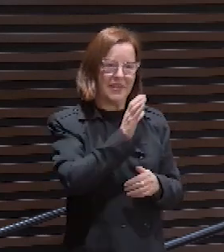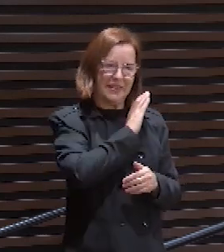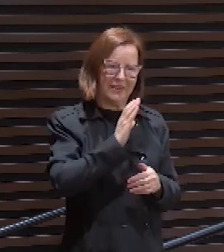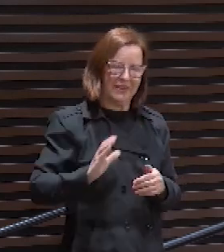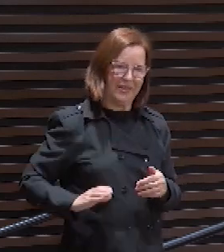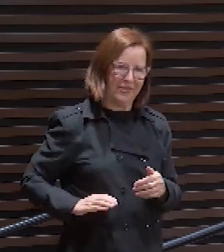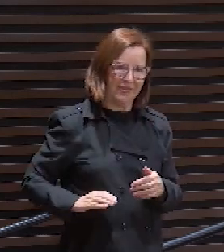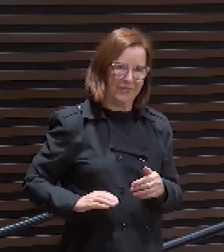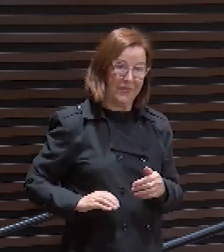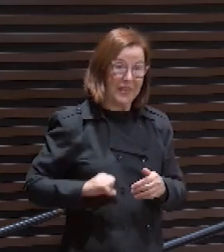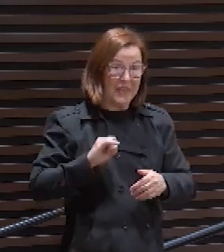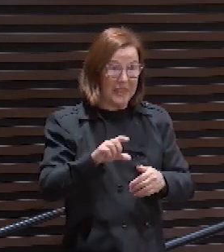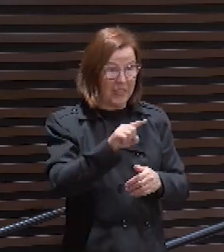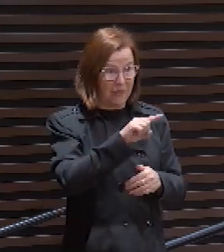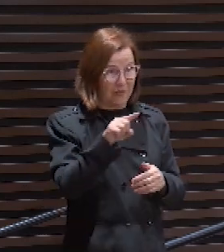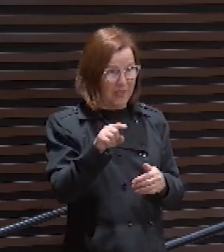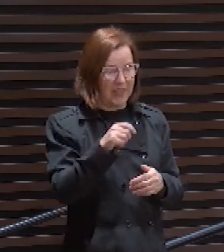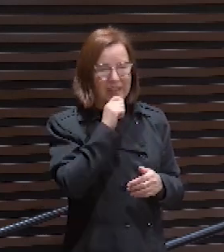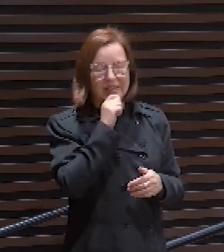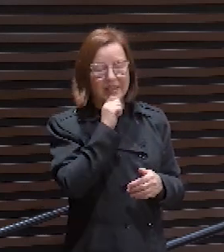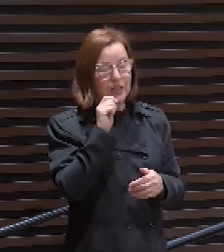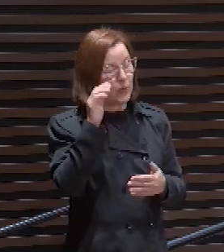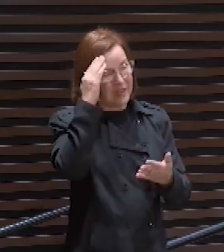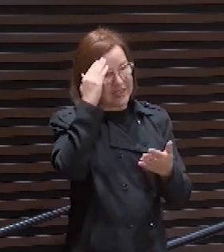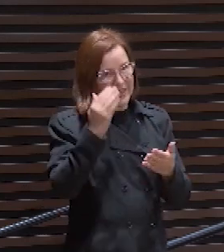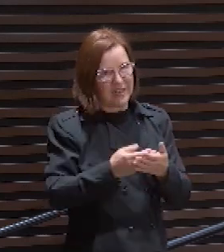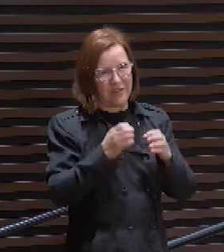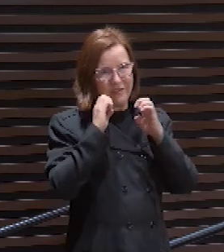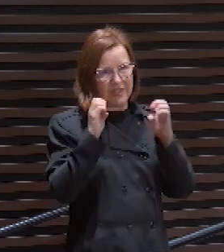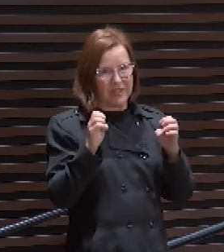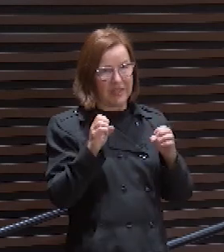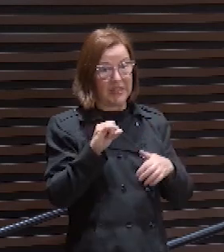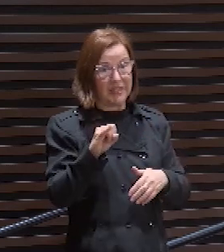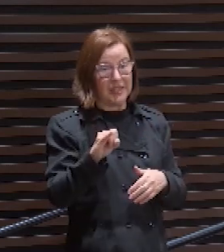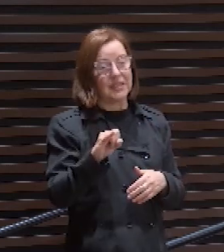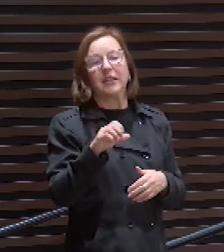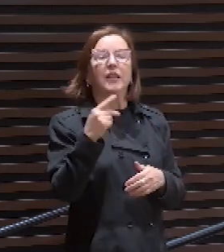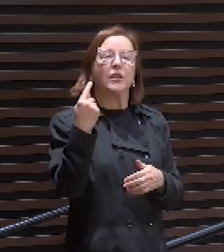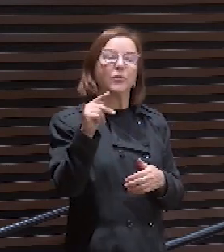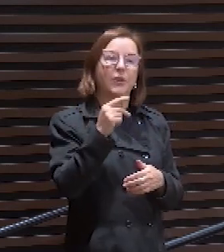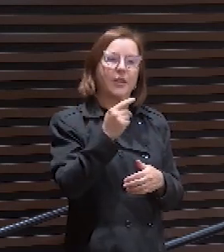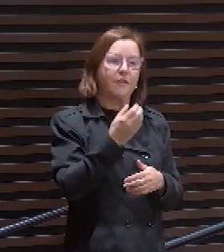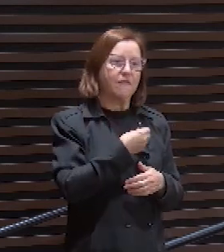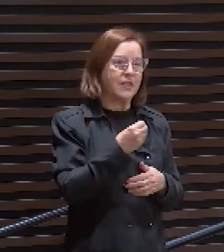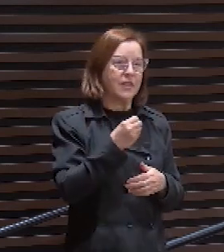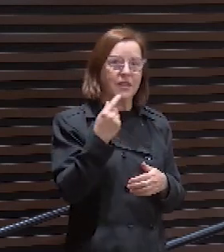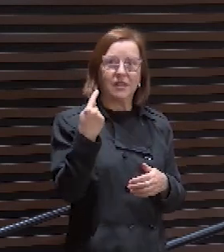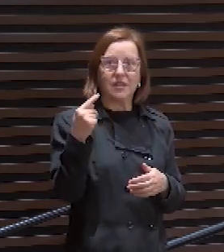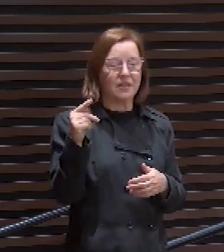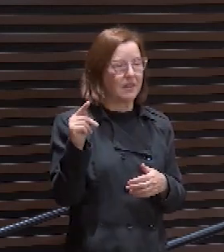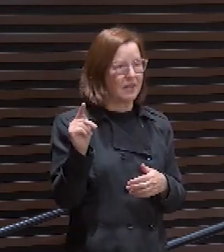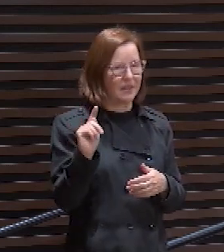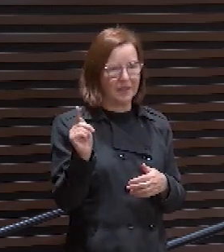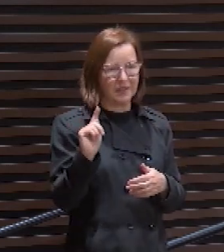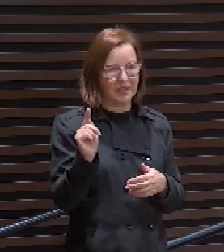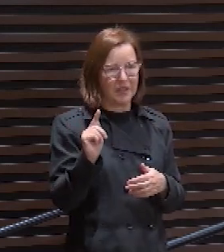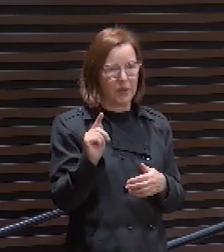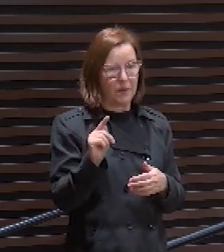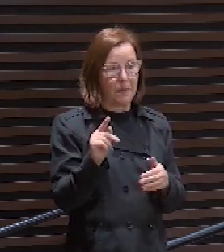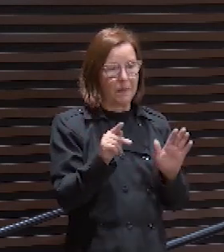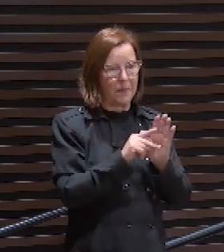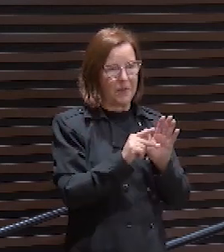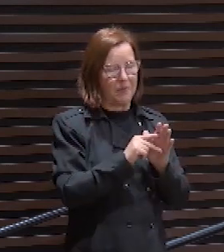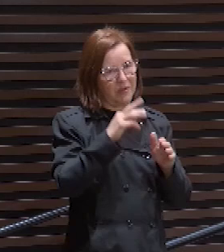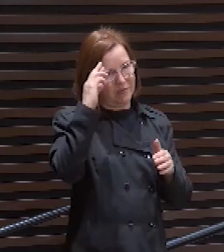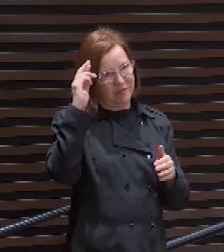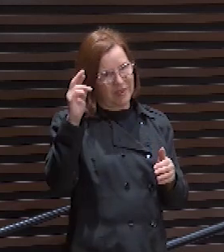Evangelho, se você ainda não ama Jesus, se sua vida não é dele, Jesus hoje te chama a você clamar